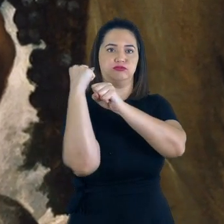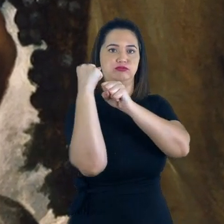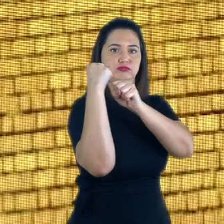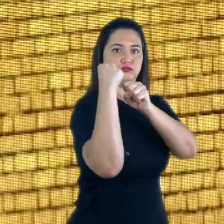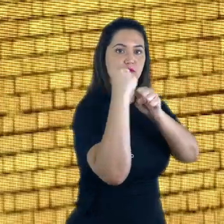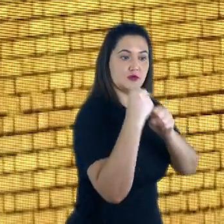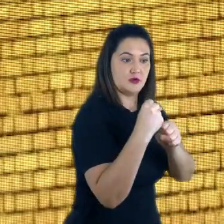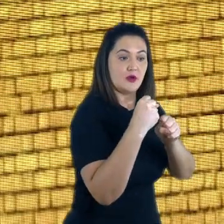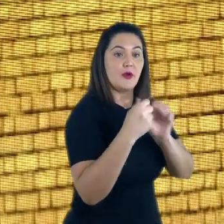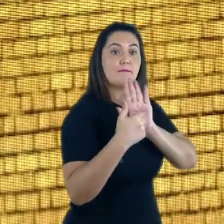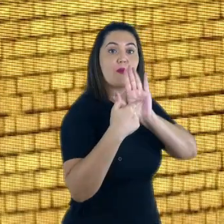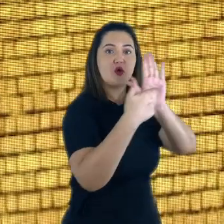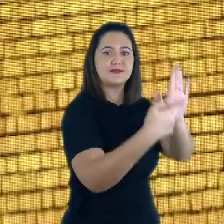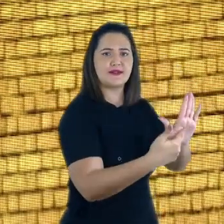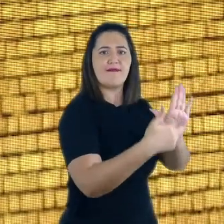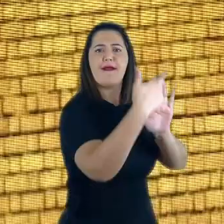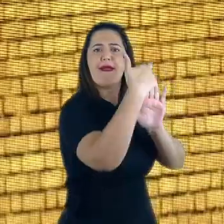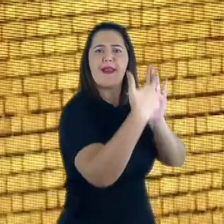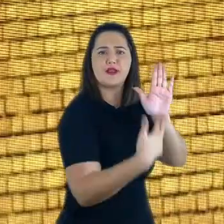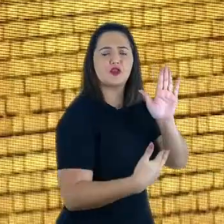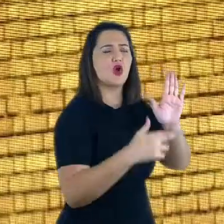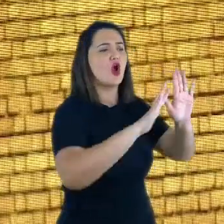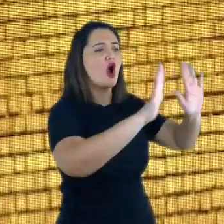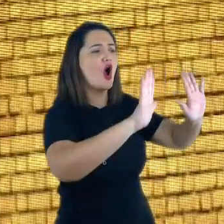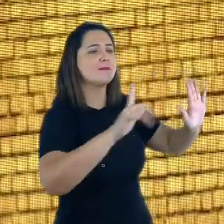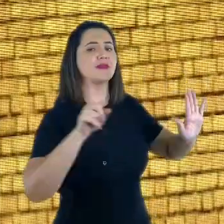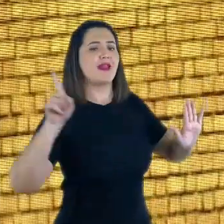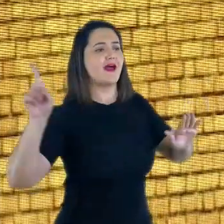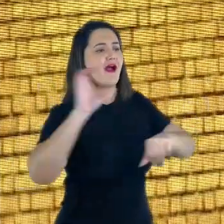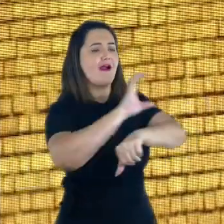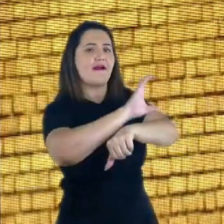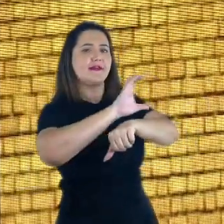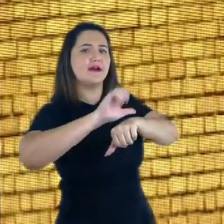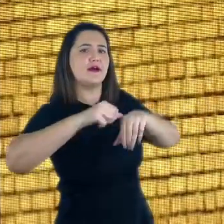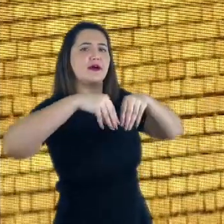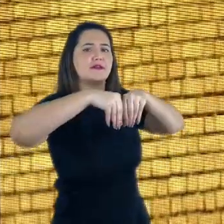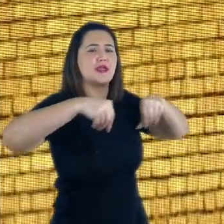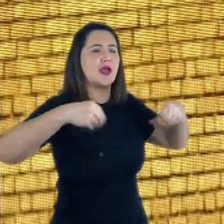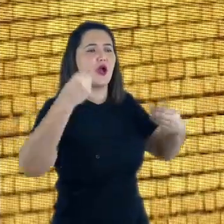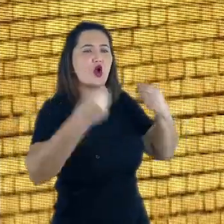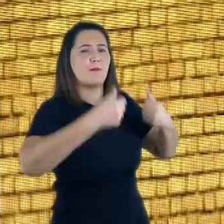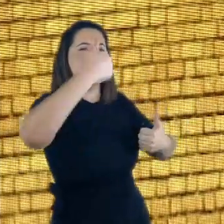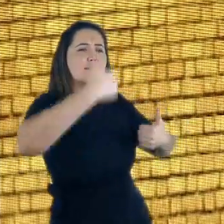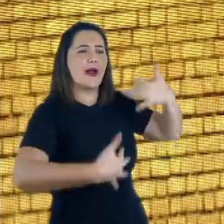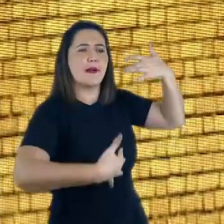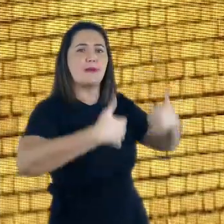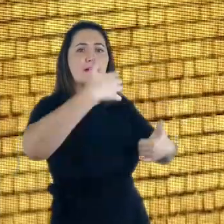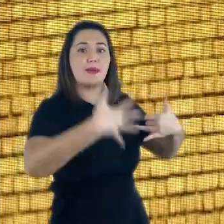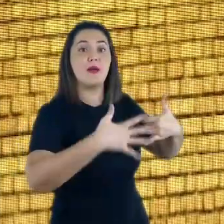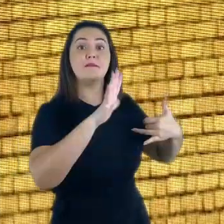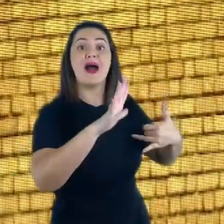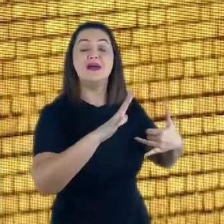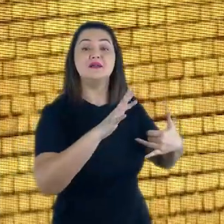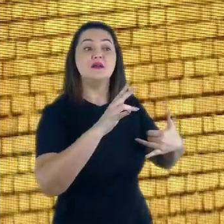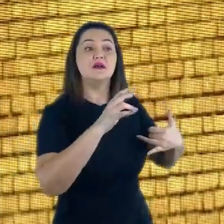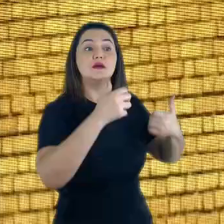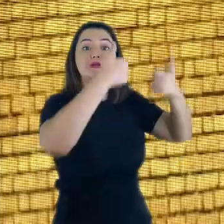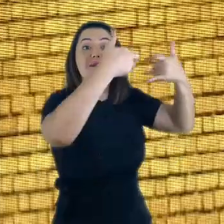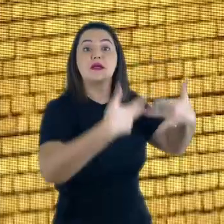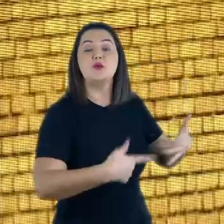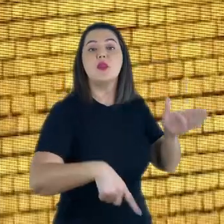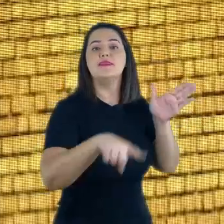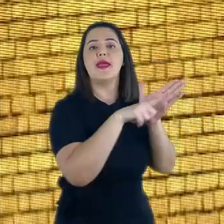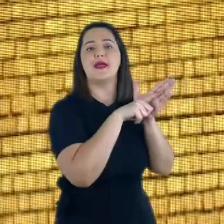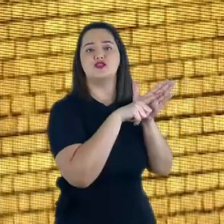terra. O relatório negativo de 10 dos 12 espias levou toda a congregação de Israel